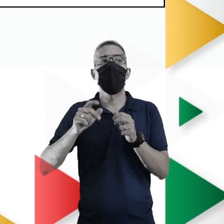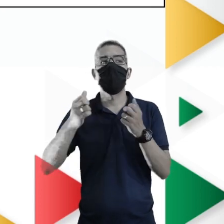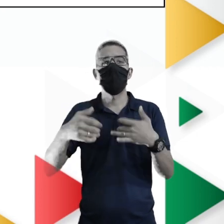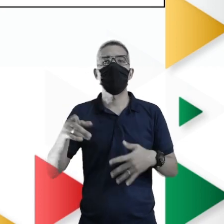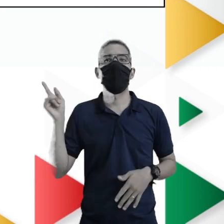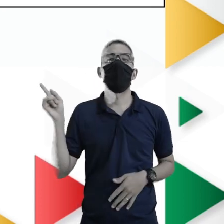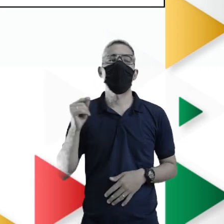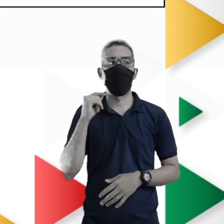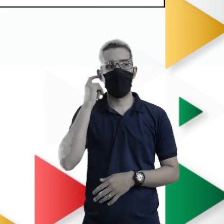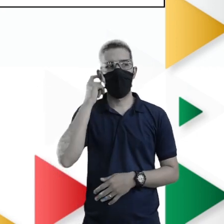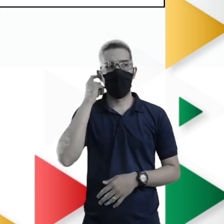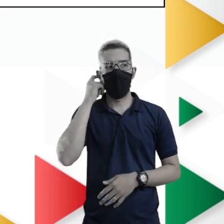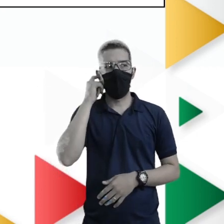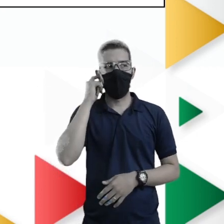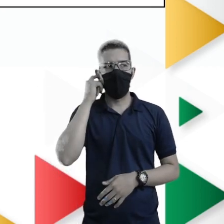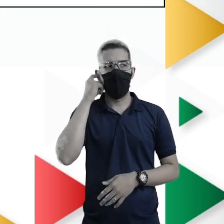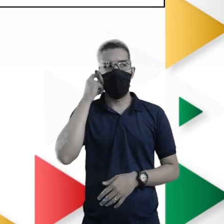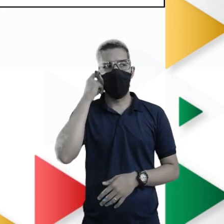a grandeza